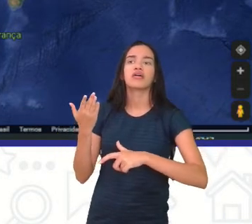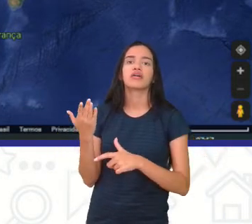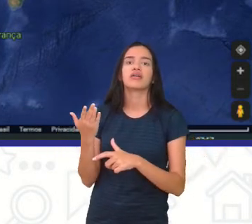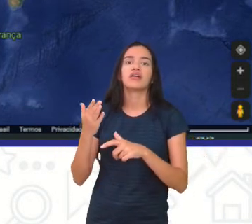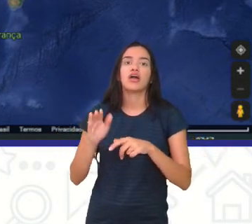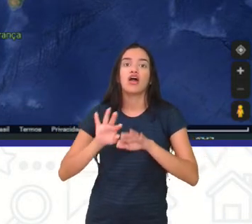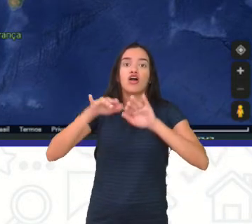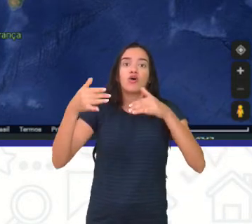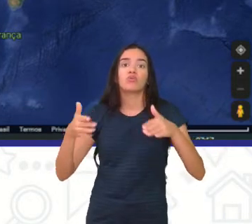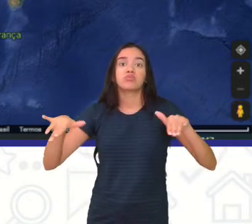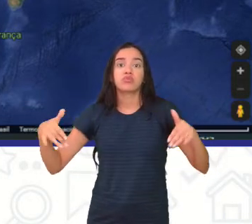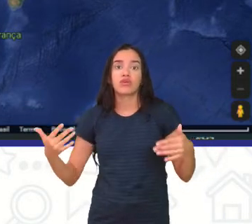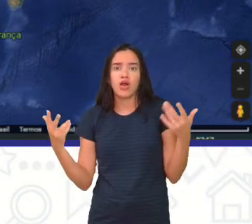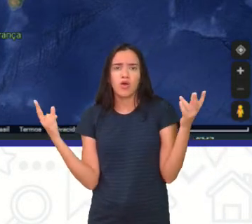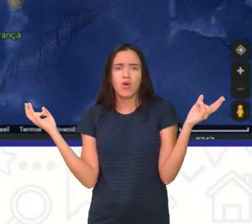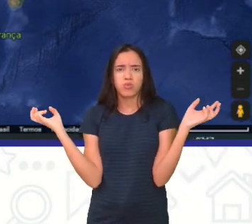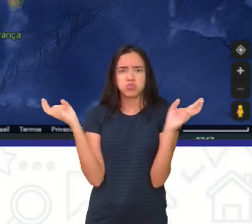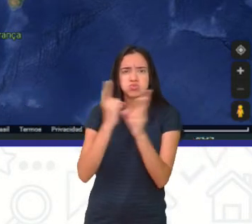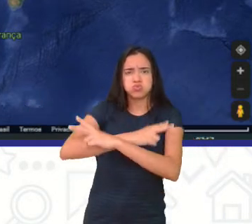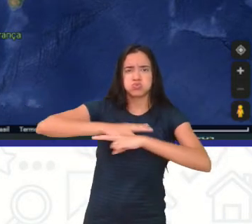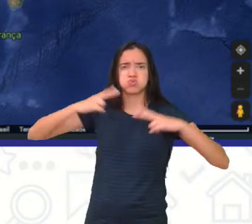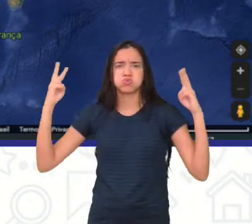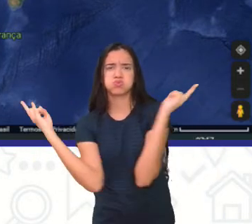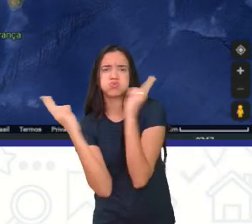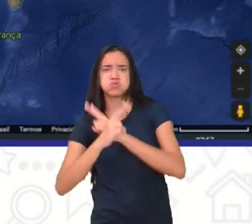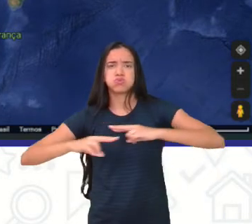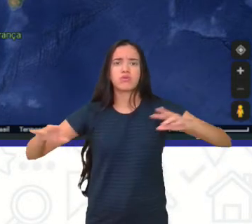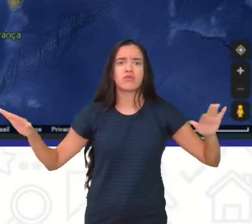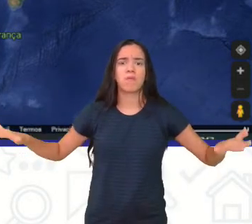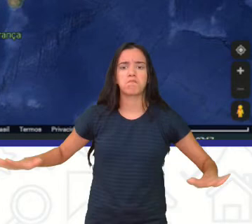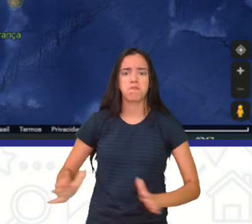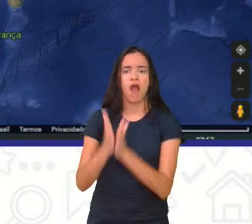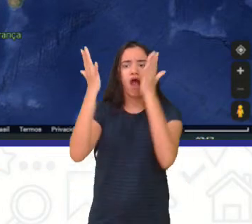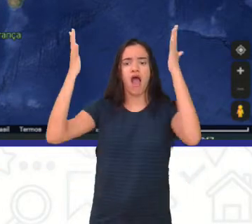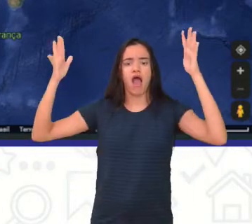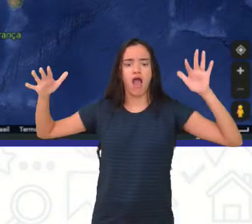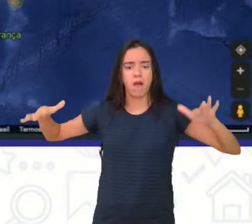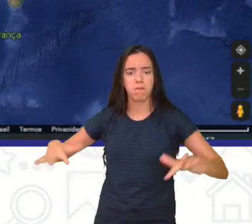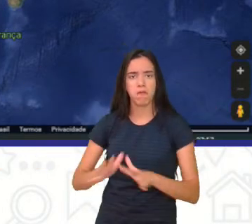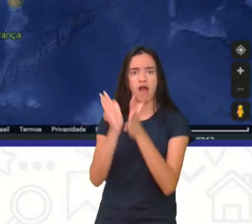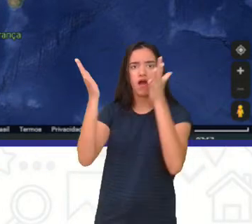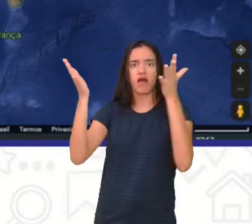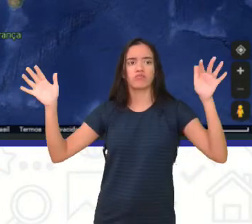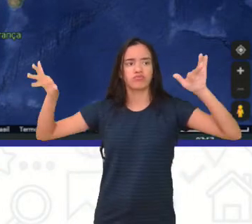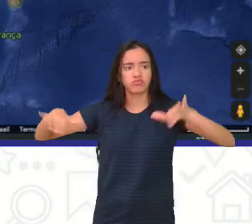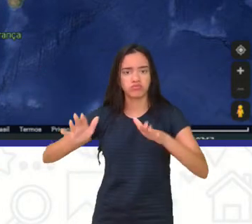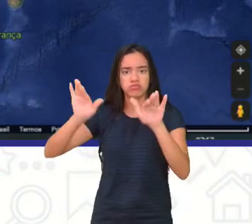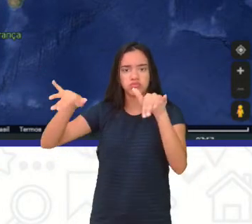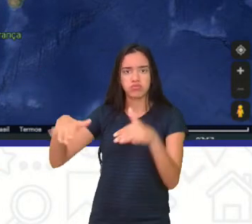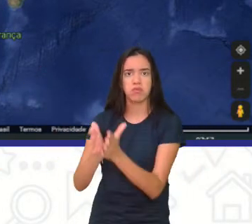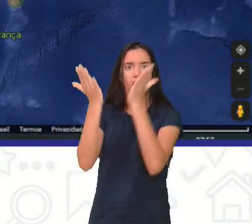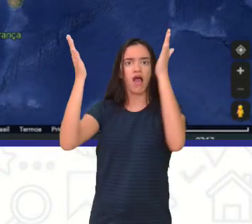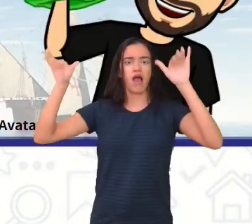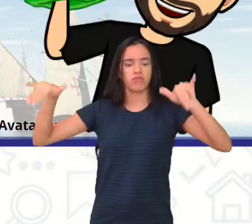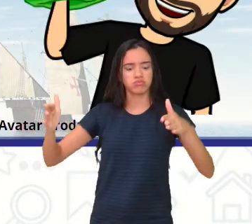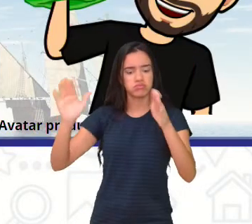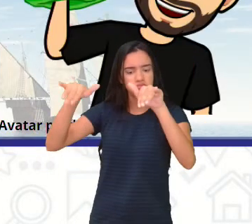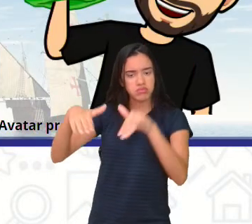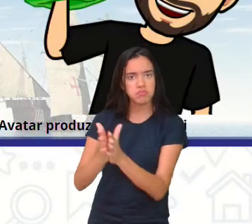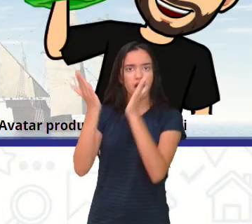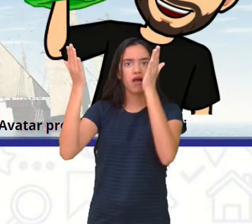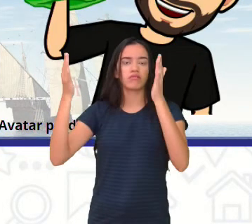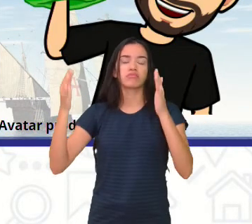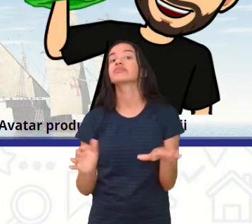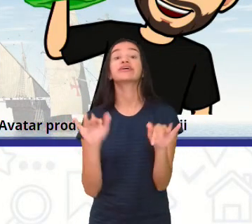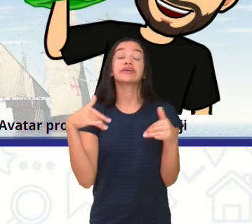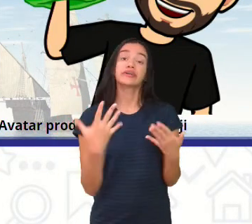muito bravo, certo? Então, é onda se chocando com onda ali, né? Porque são 2 oceanos se batendo ali. Então,